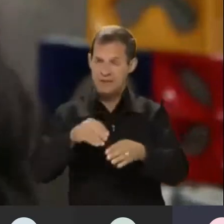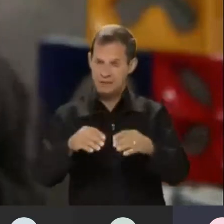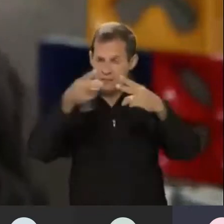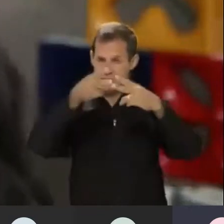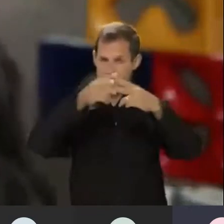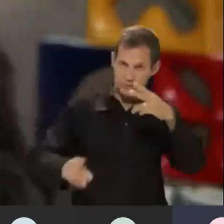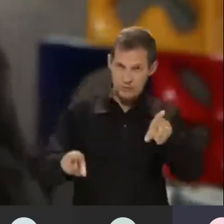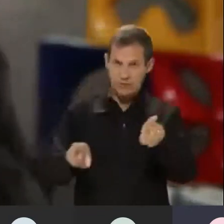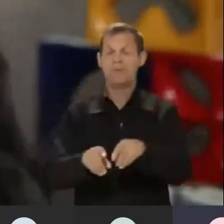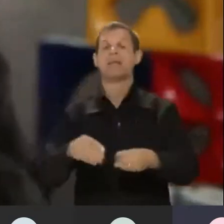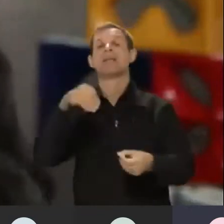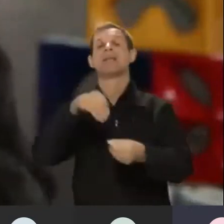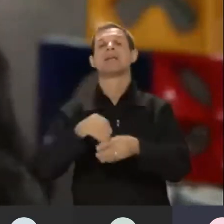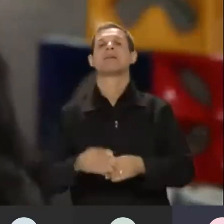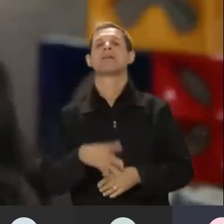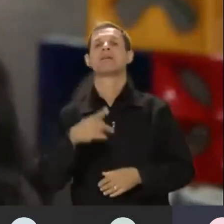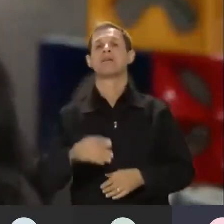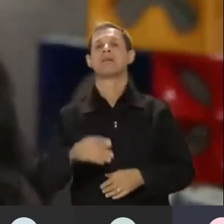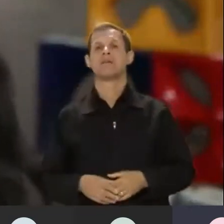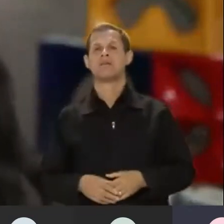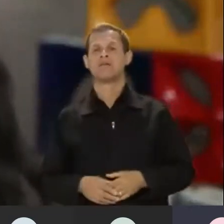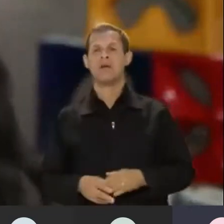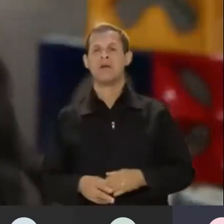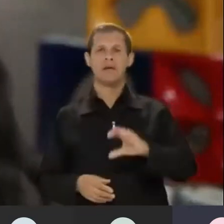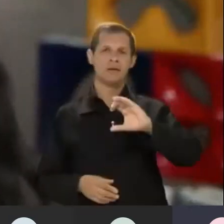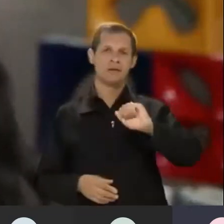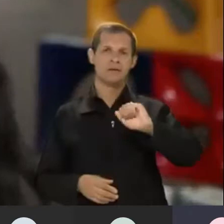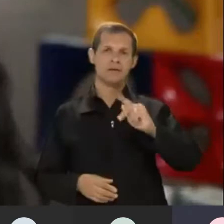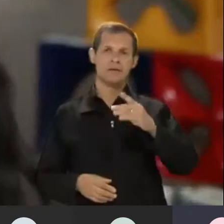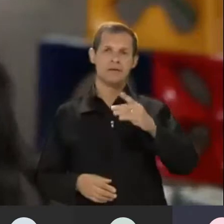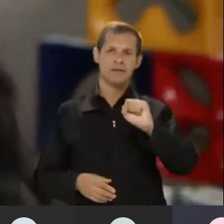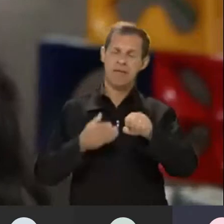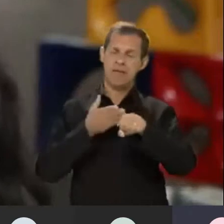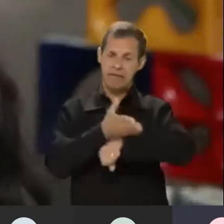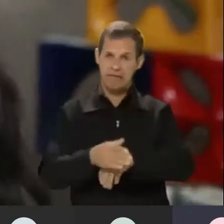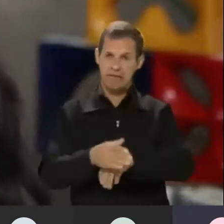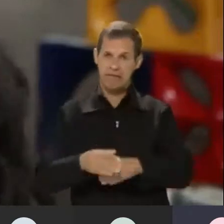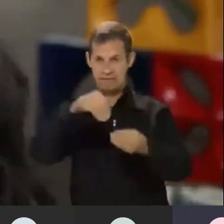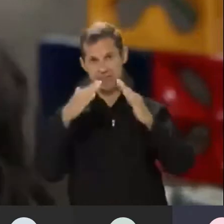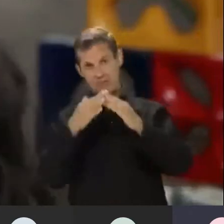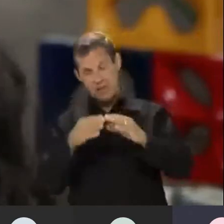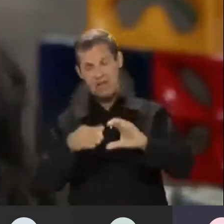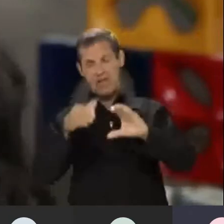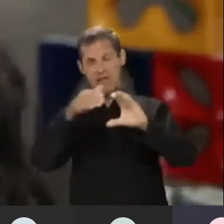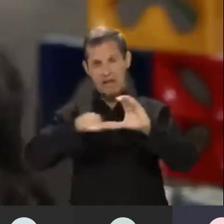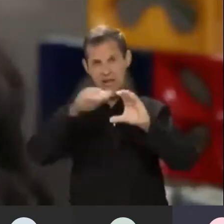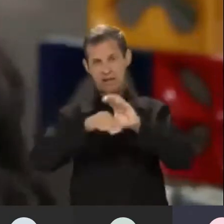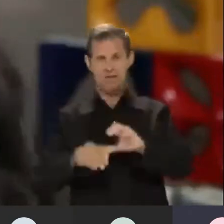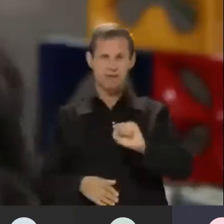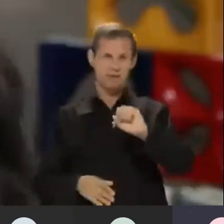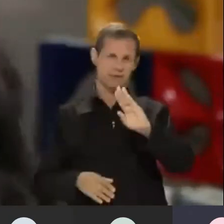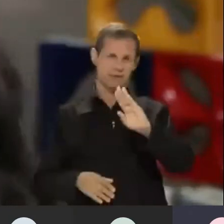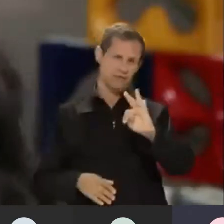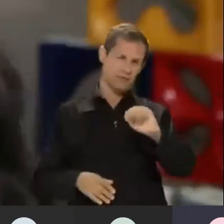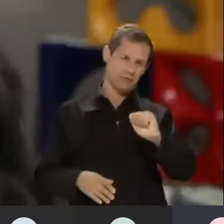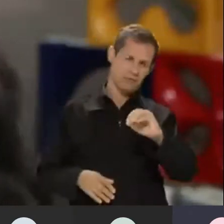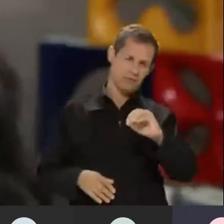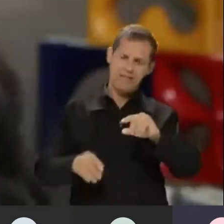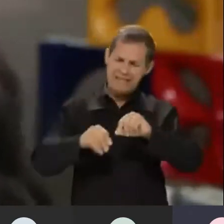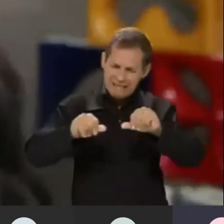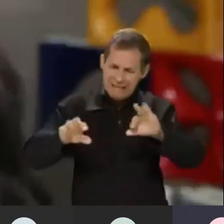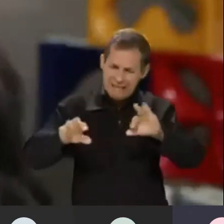da estrutura e por dentro das suas calhas e invada o seu imóvel. A camada de substrato, que é